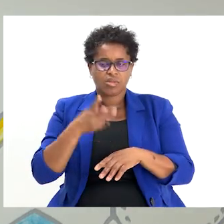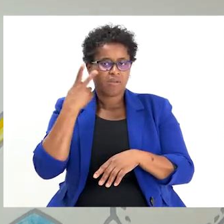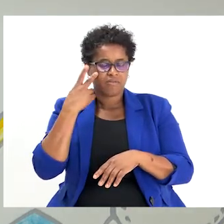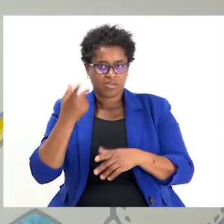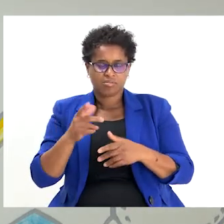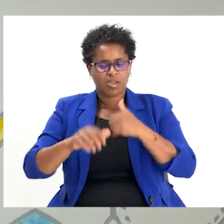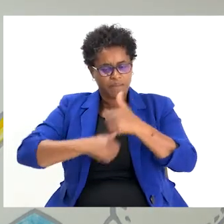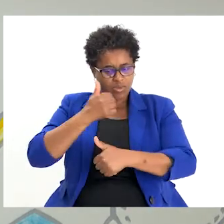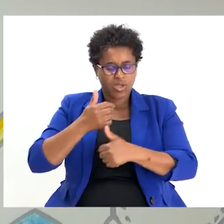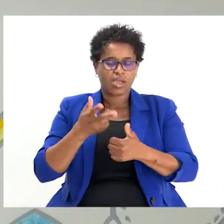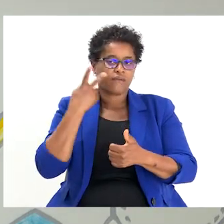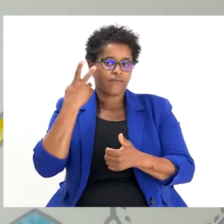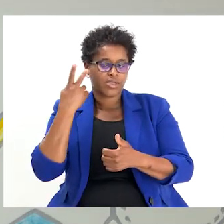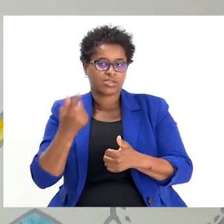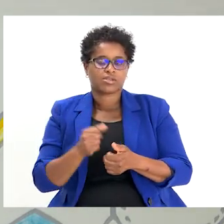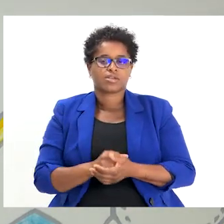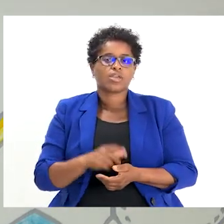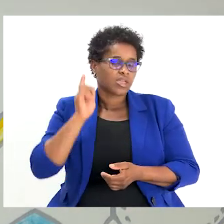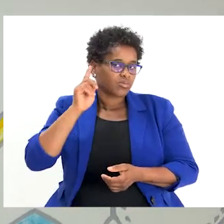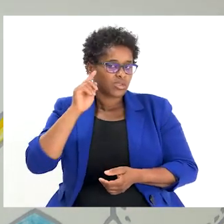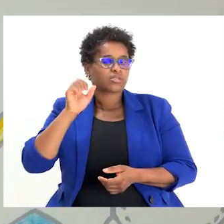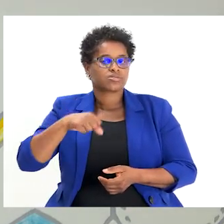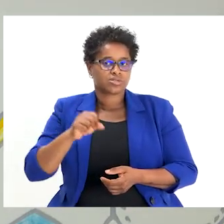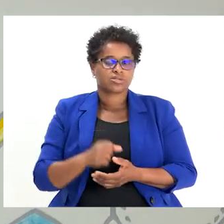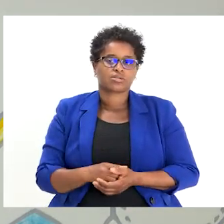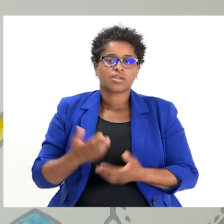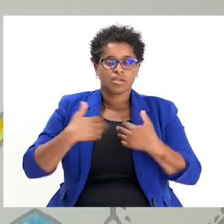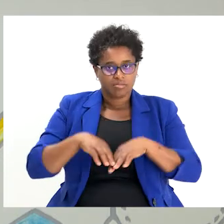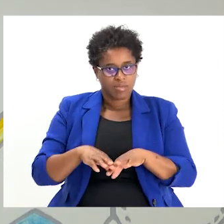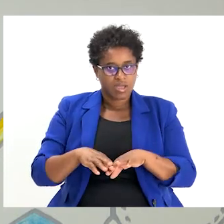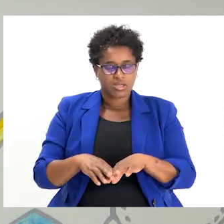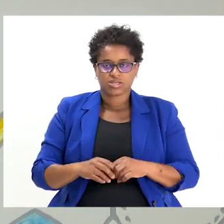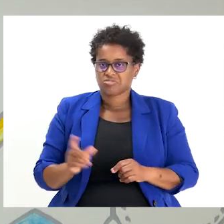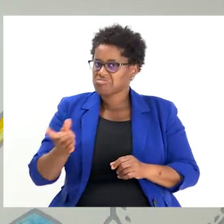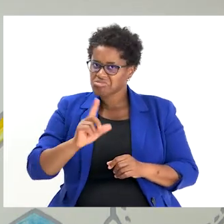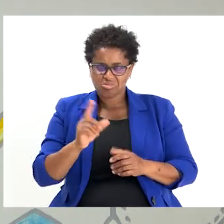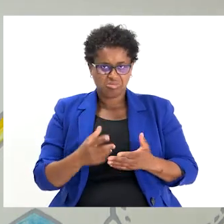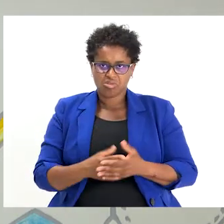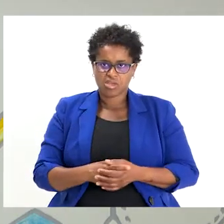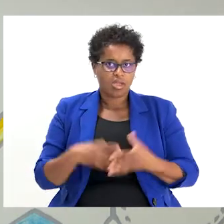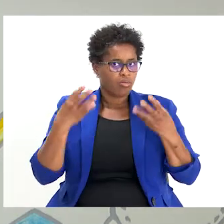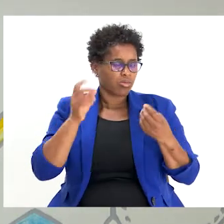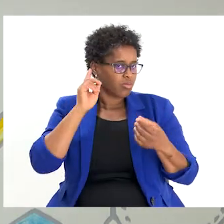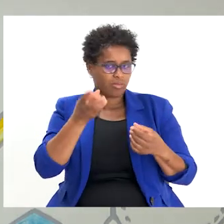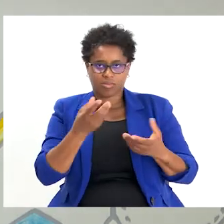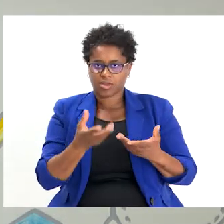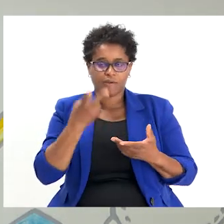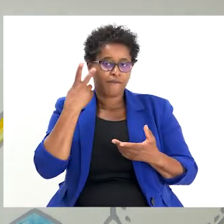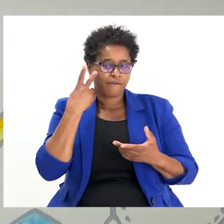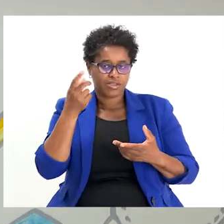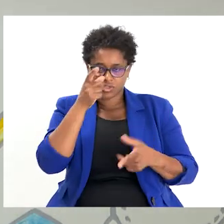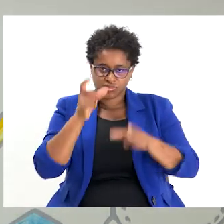de vida. Portanto, é importante sim, mas não é indispensável à sobrevivência.